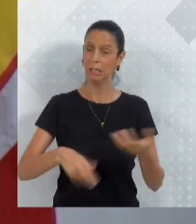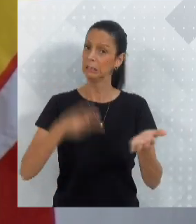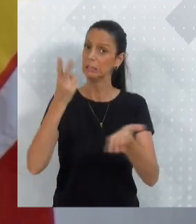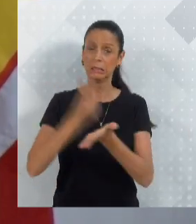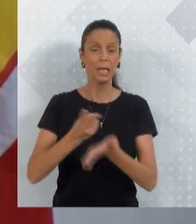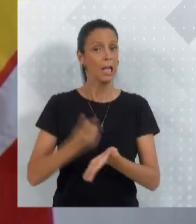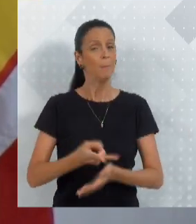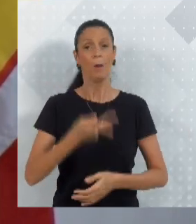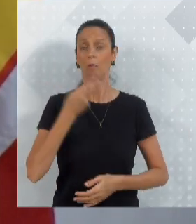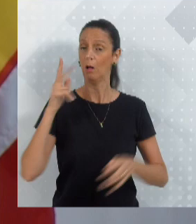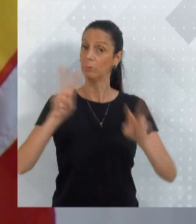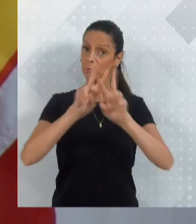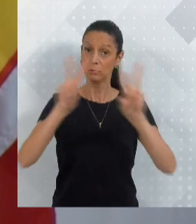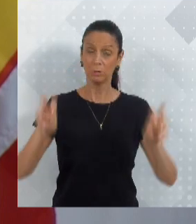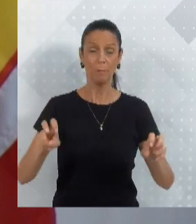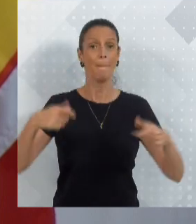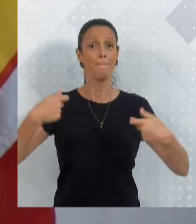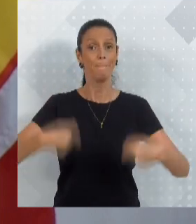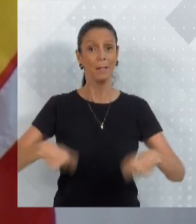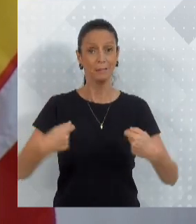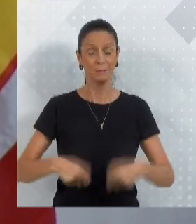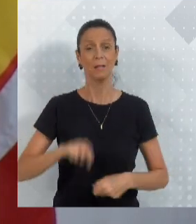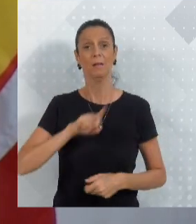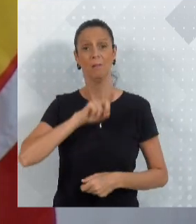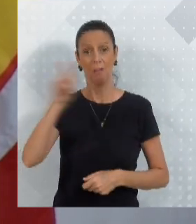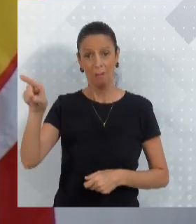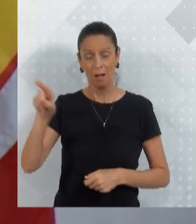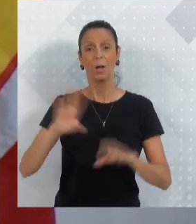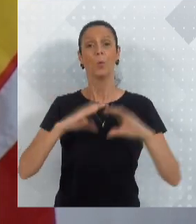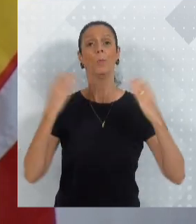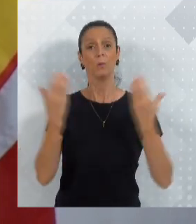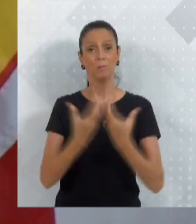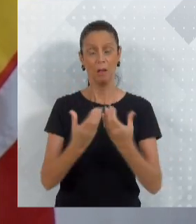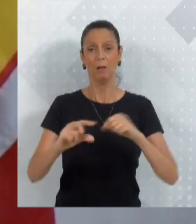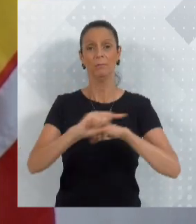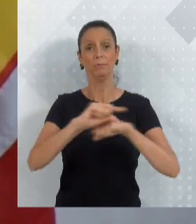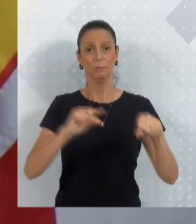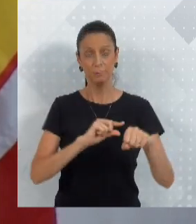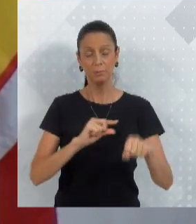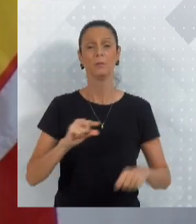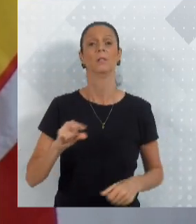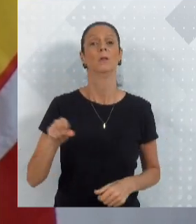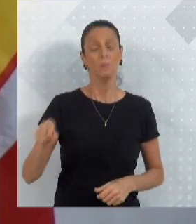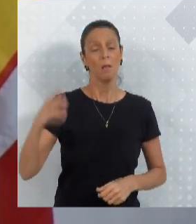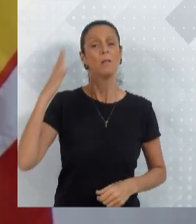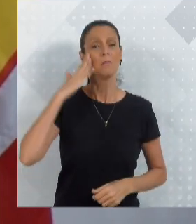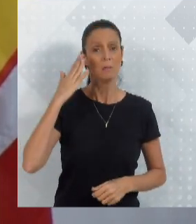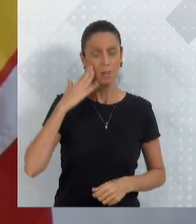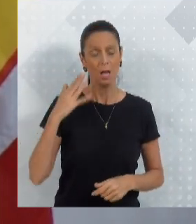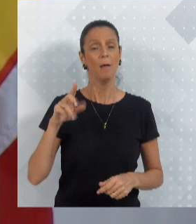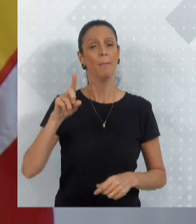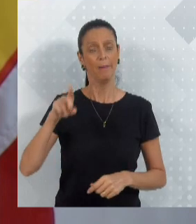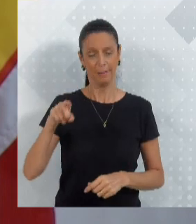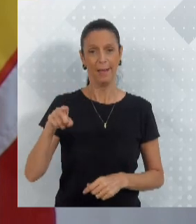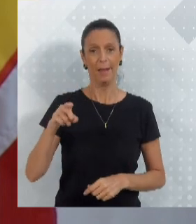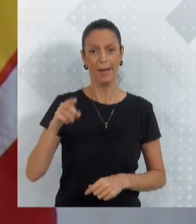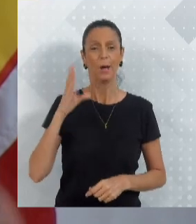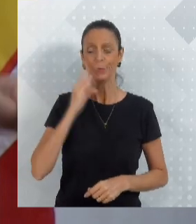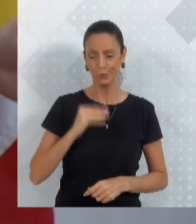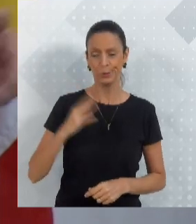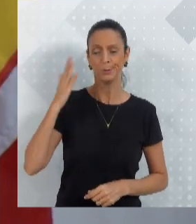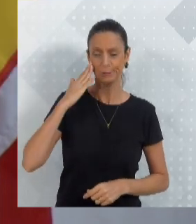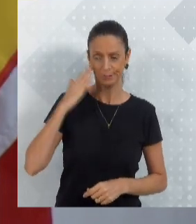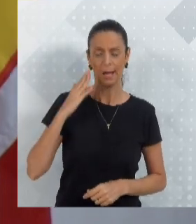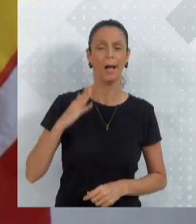falo sobre a necessidade da comunidade de Tribés, o vereador Gilson conhece muito bem lá, sabe da necessidade, aliás, sabe muito bem, porque é da região ali também,